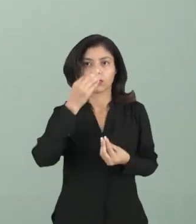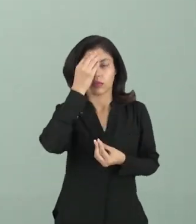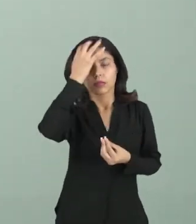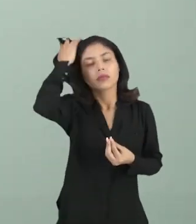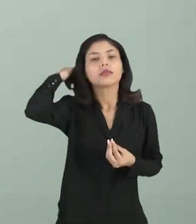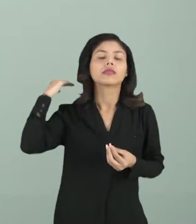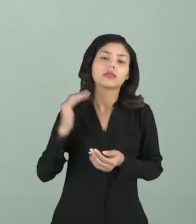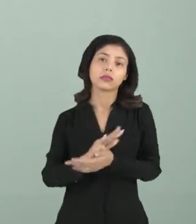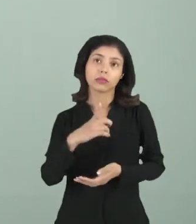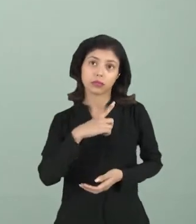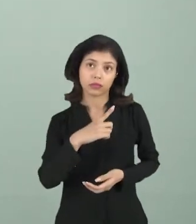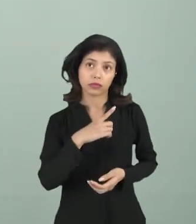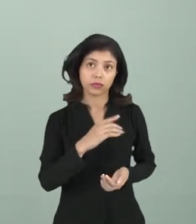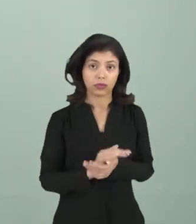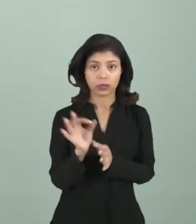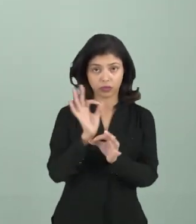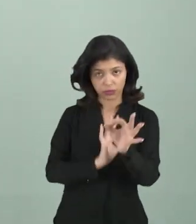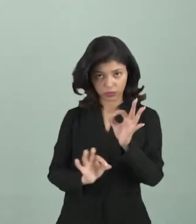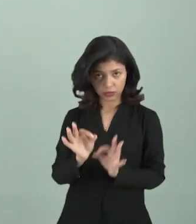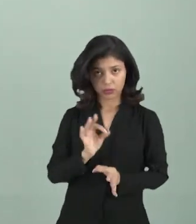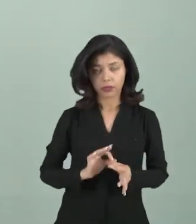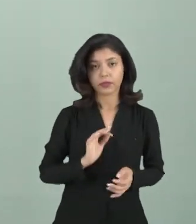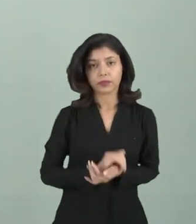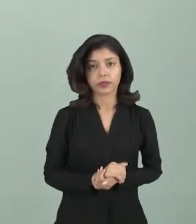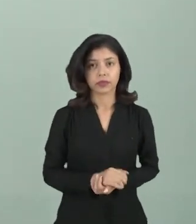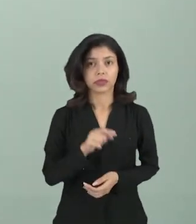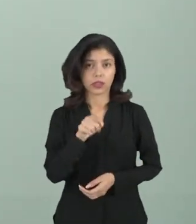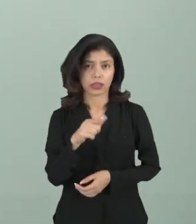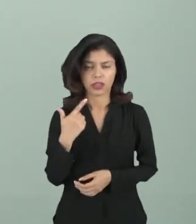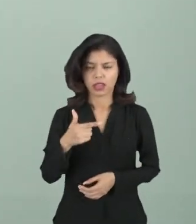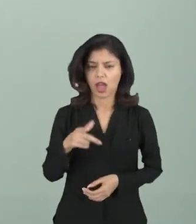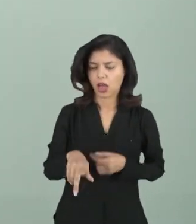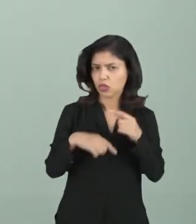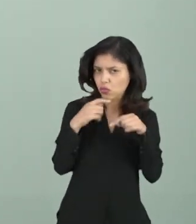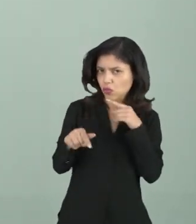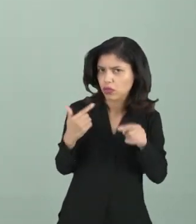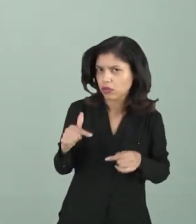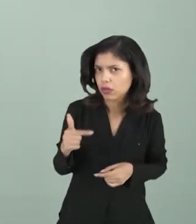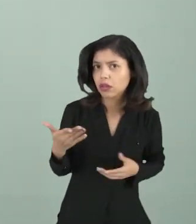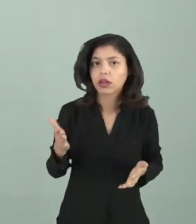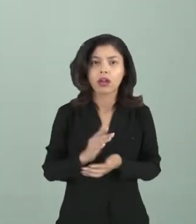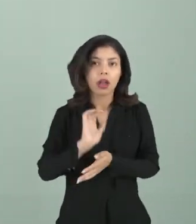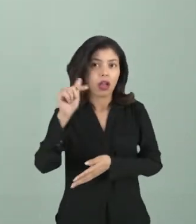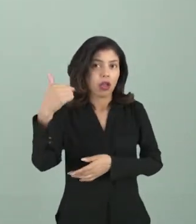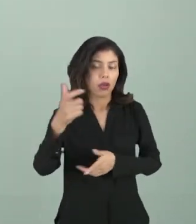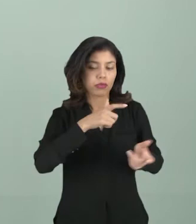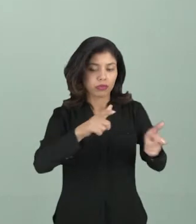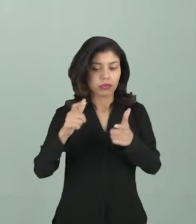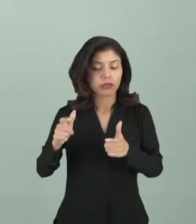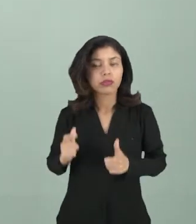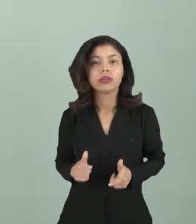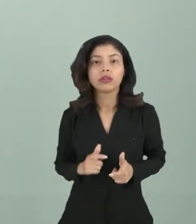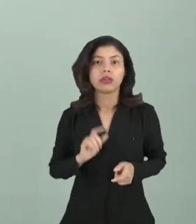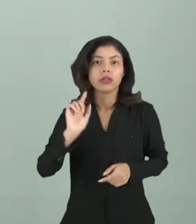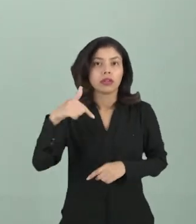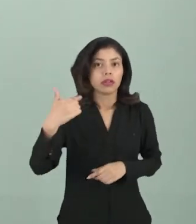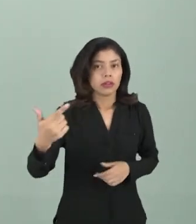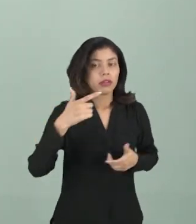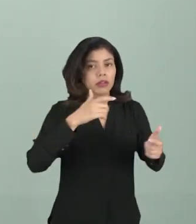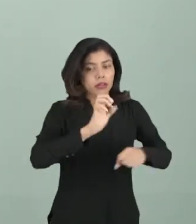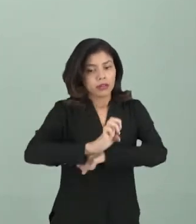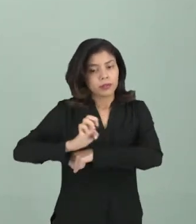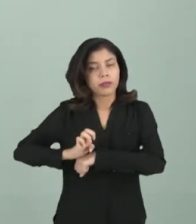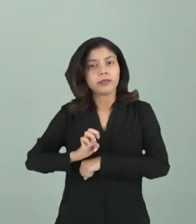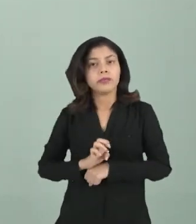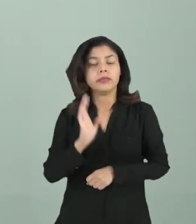assim, de atuação e de organização. E sem sombra de dúvidas, em outras localidades, em outros